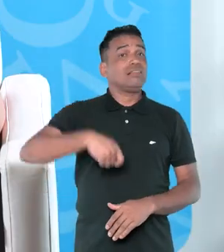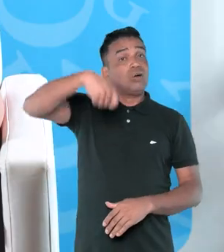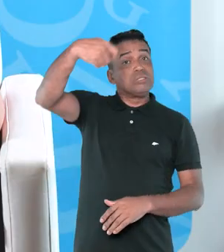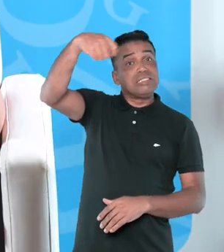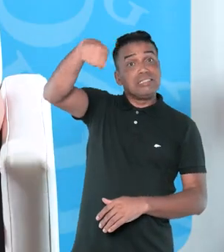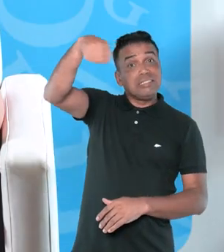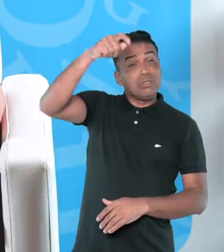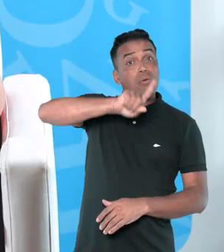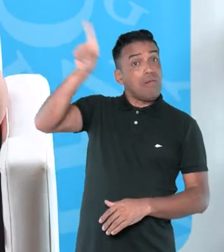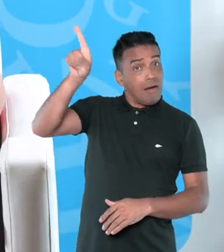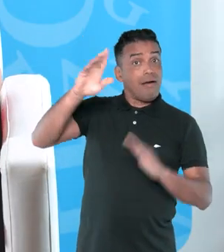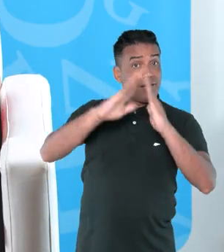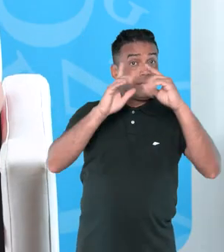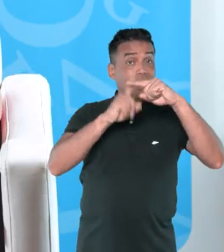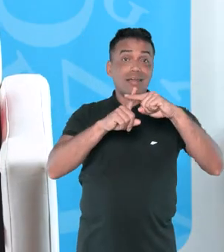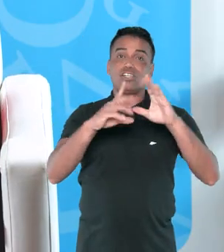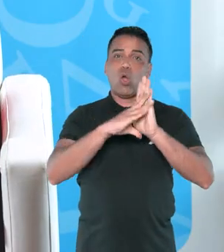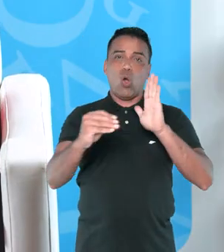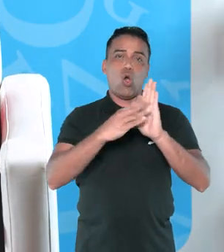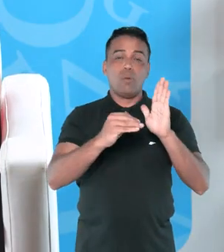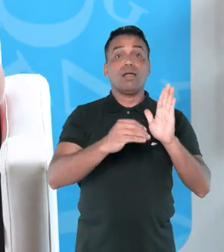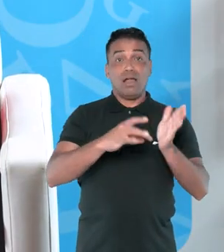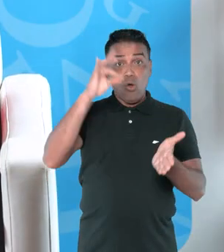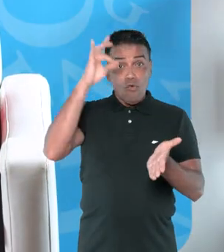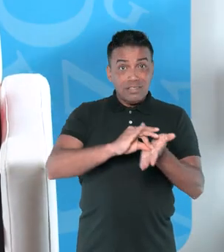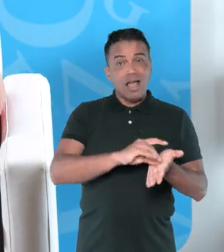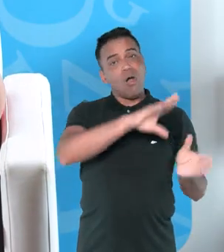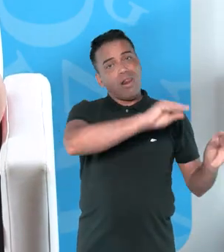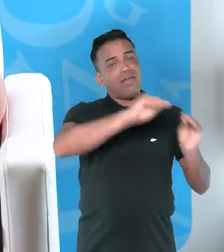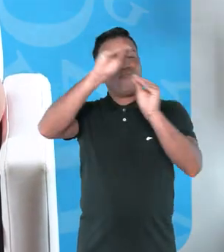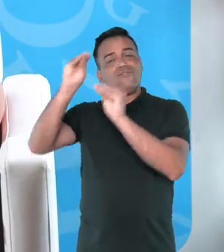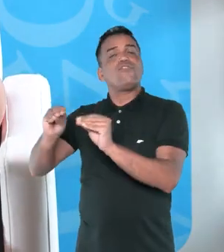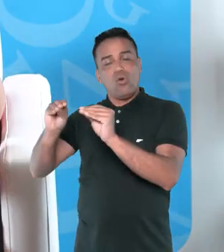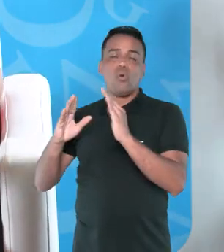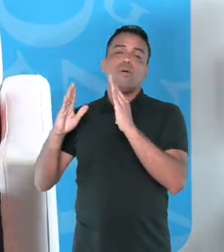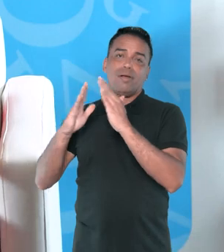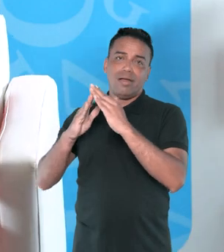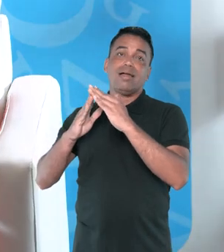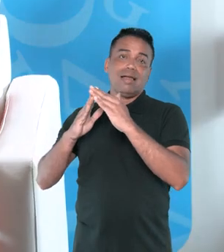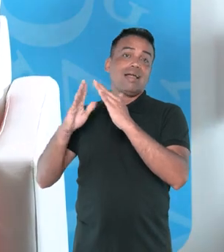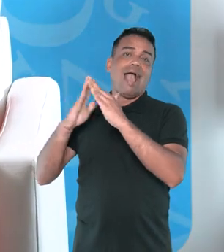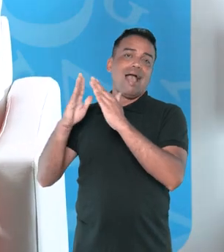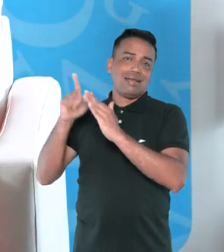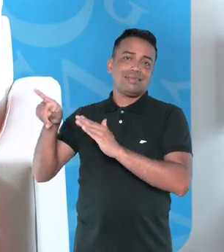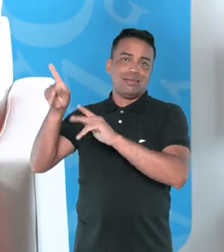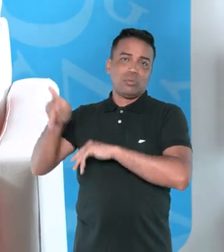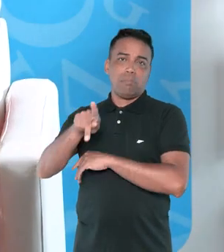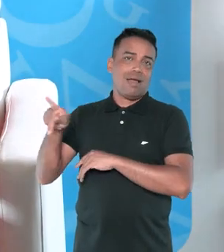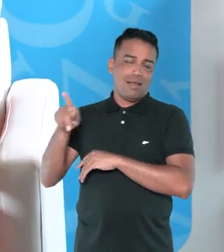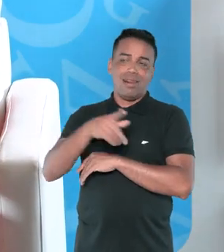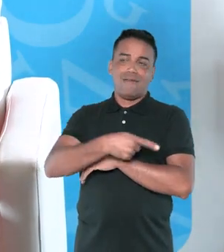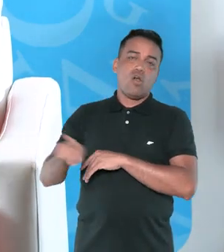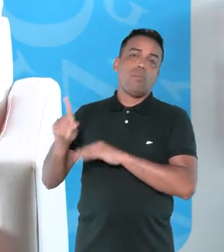igreja hoje ainda é uma réplica, o original está lá para onde o Padre Antônio Tomás levou tudo, lá para a casa dele. Levou para a casa dele, na